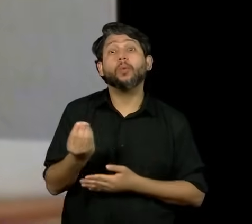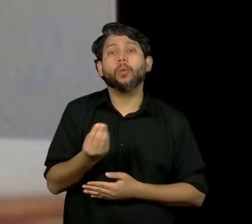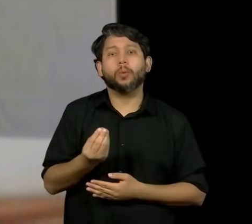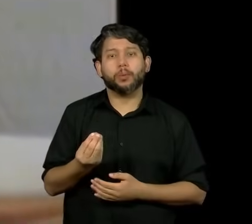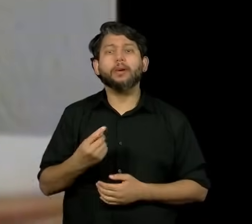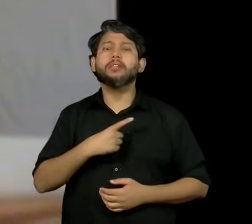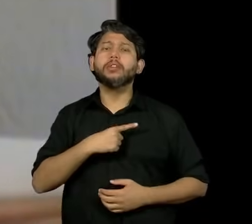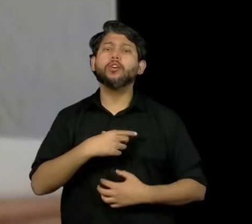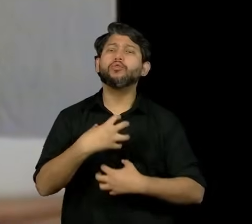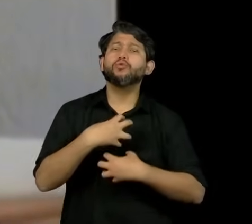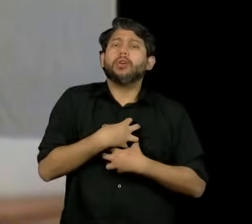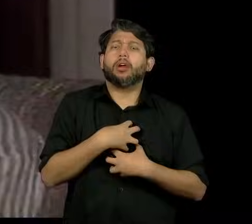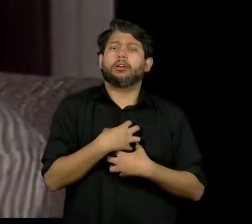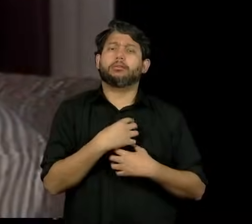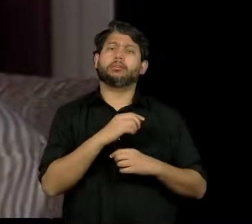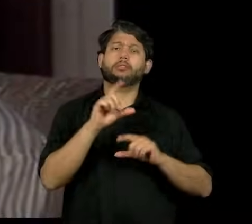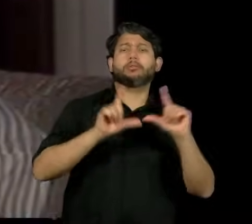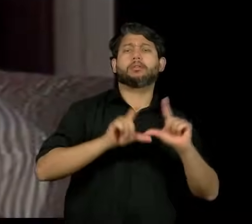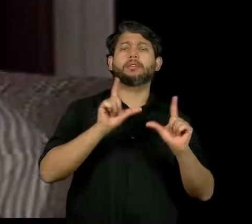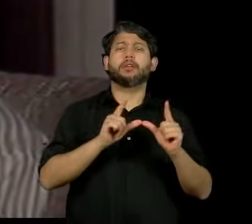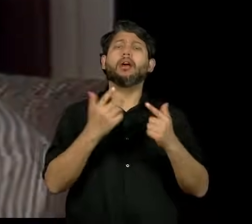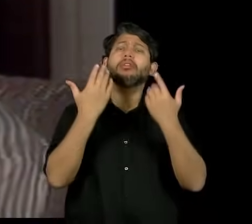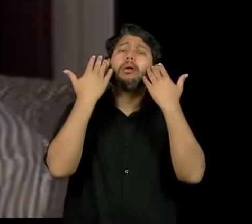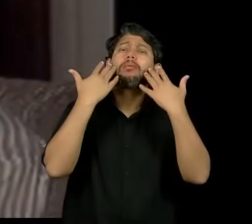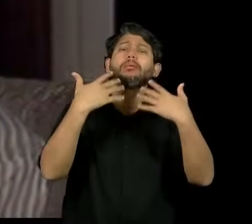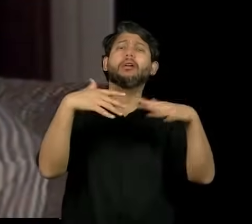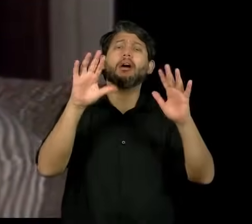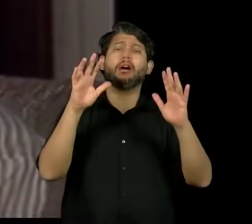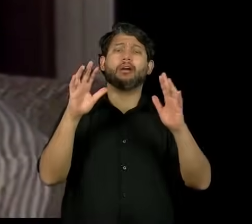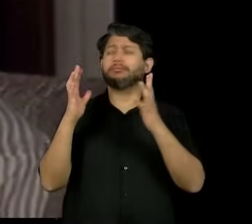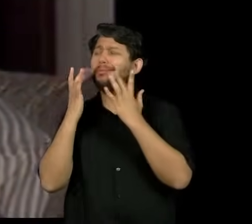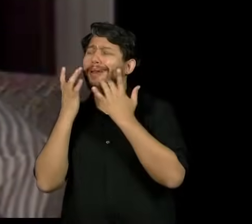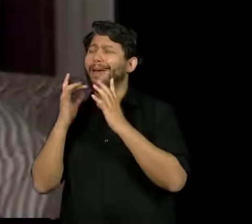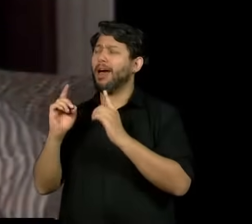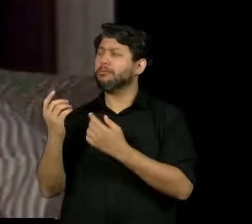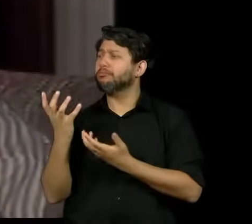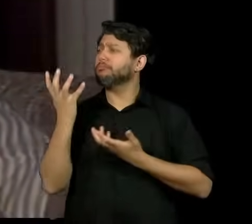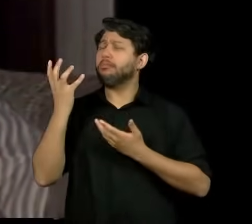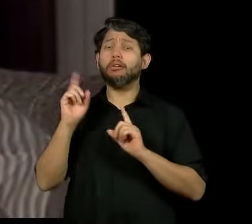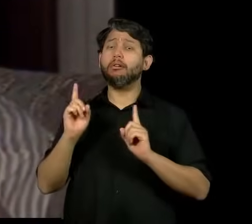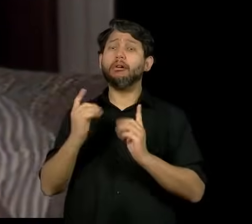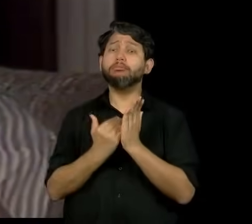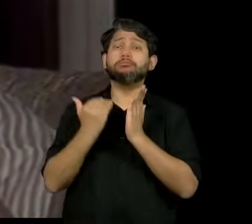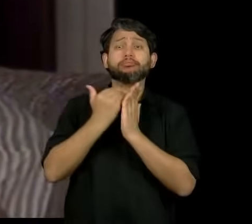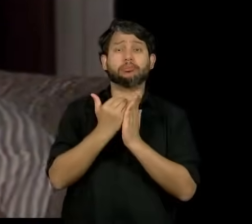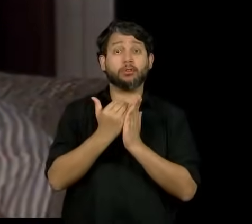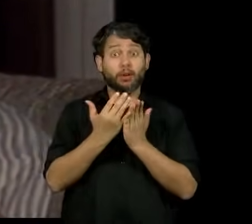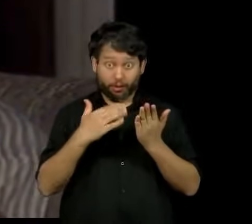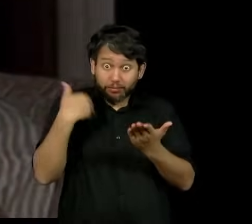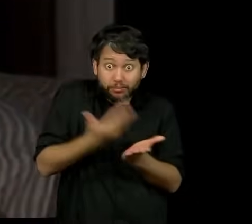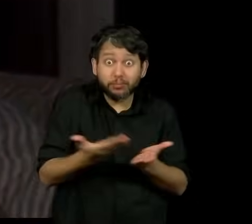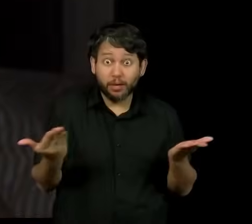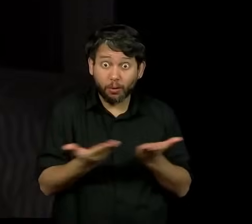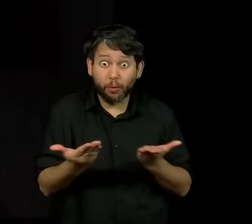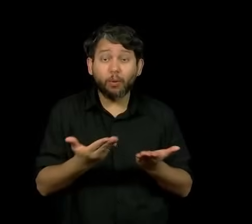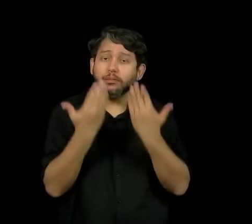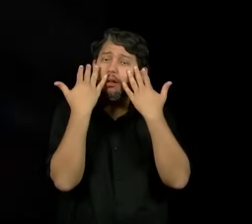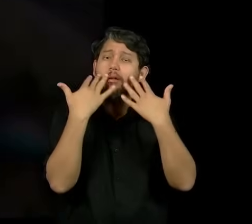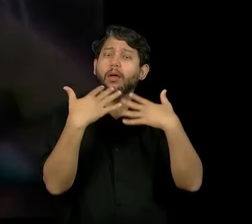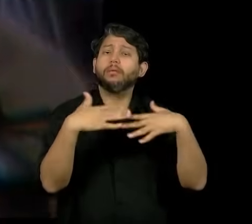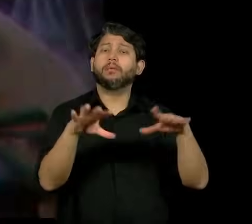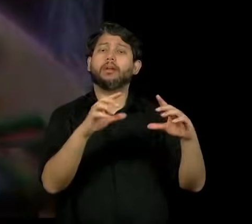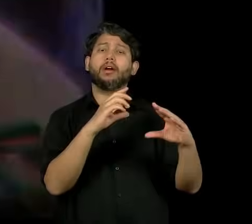estilo de interpretação, mais natural e orgânica, que caracteriza nossas transmissões televisivas até os dias de hoje.